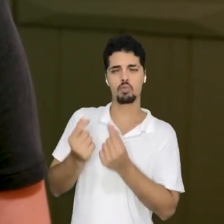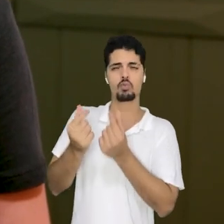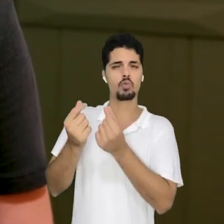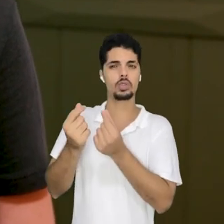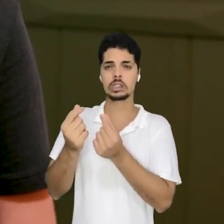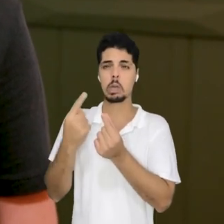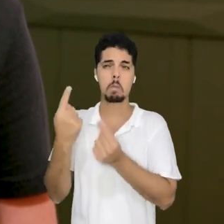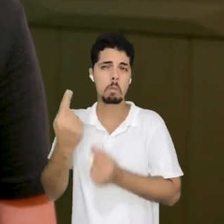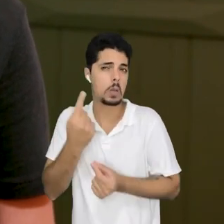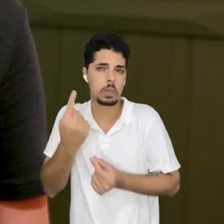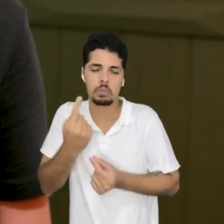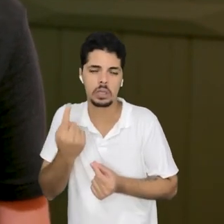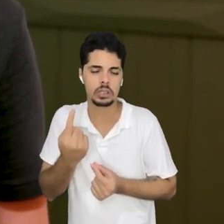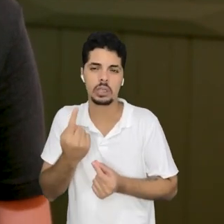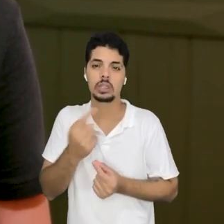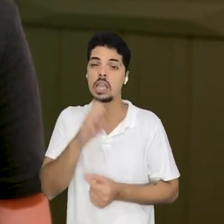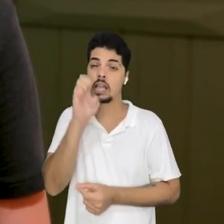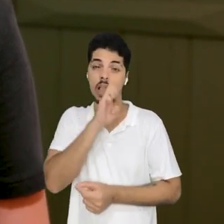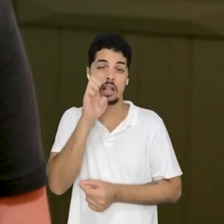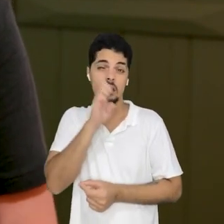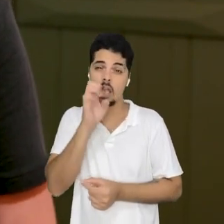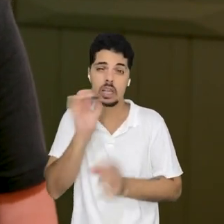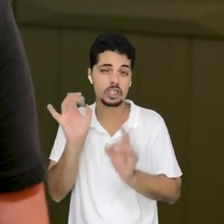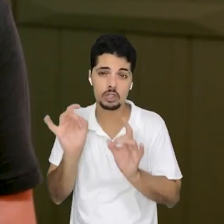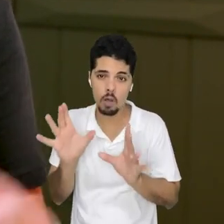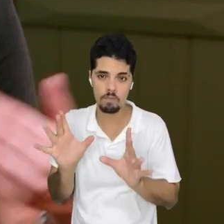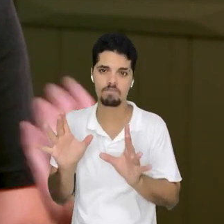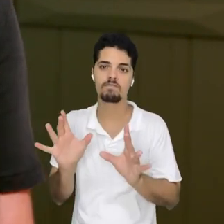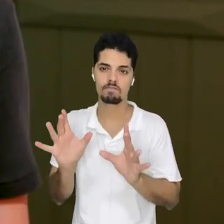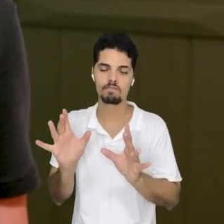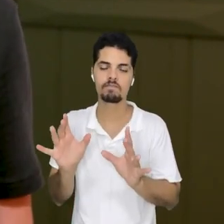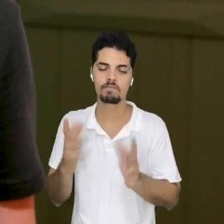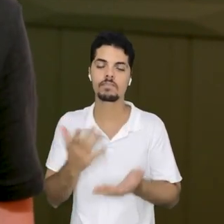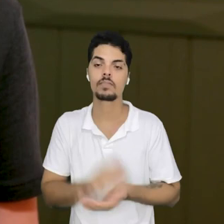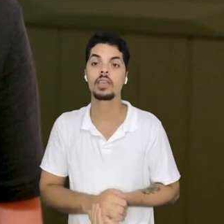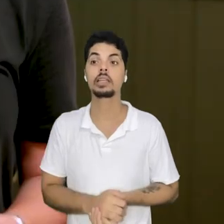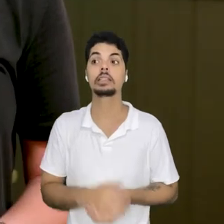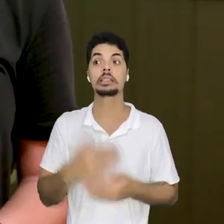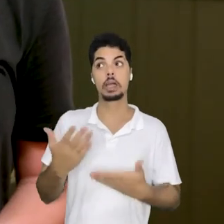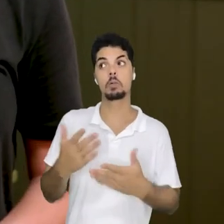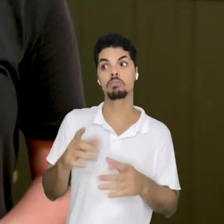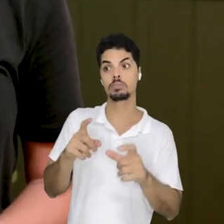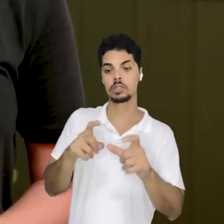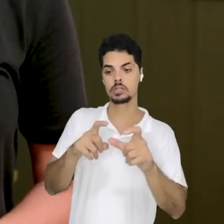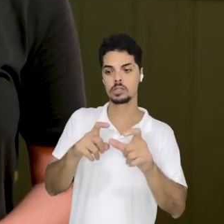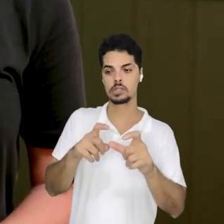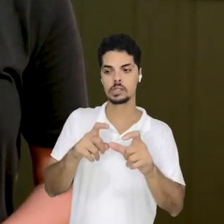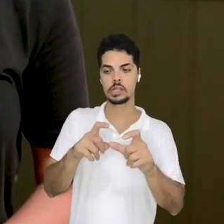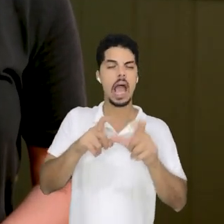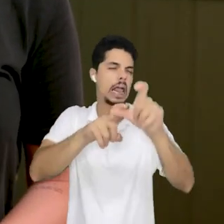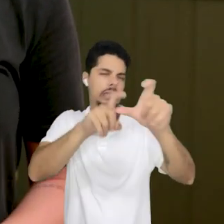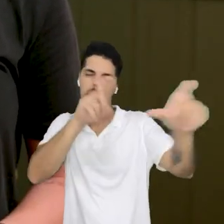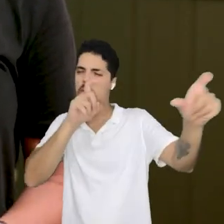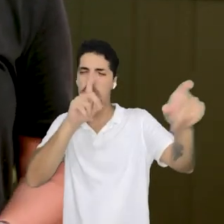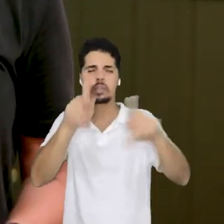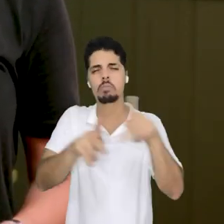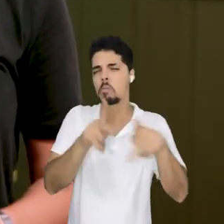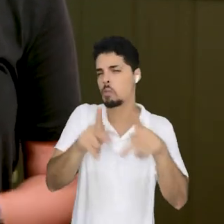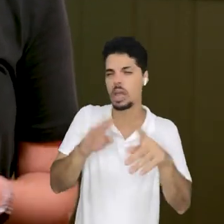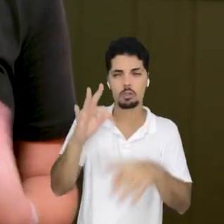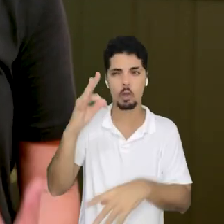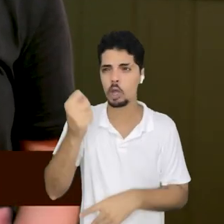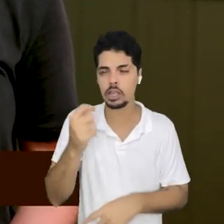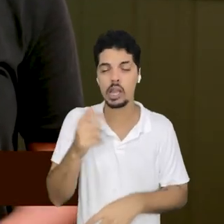aqui é uma dependência econômica maior agora da Inglaterra. Não houve participação popular,